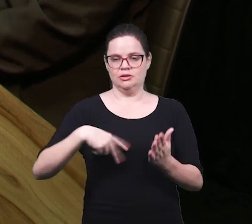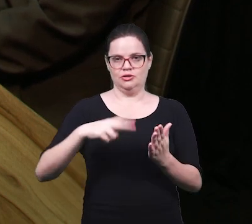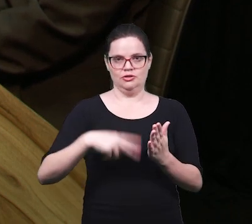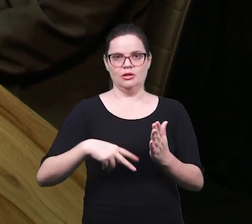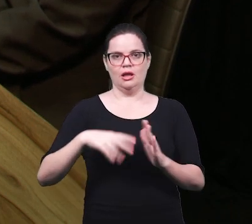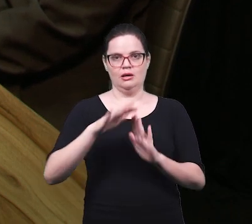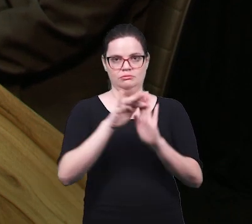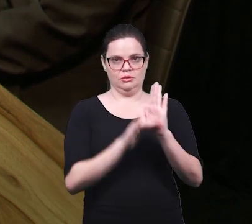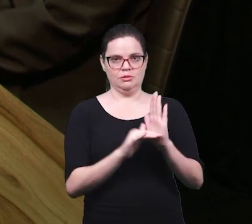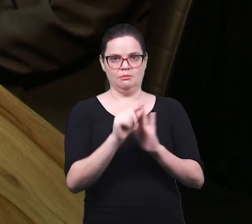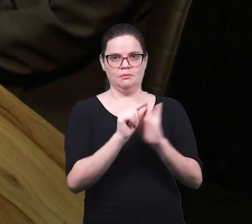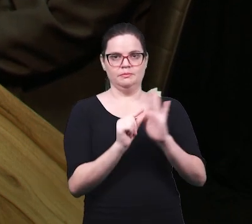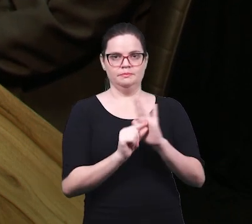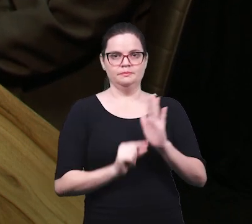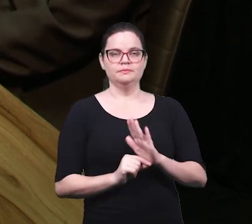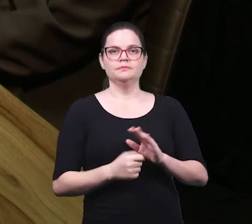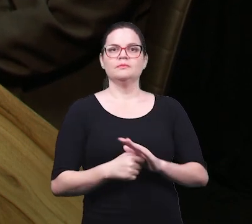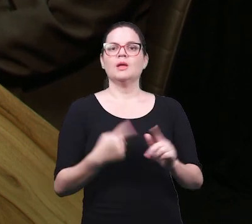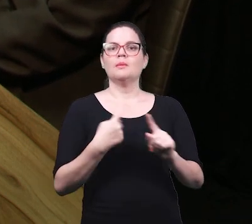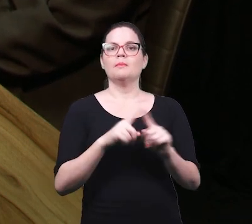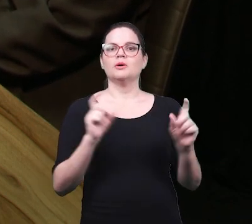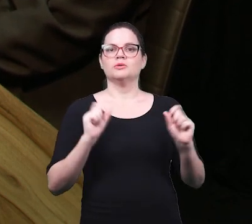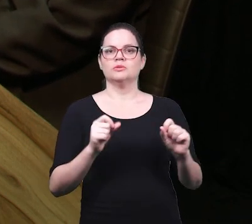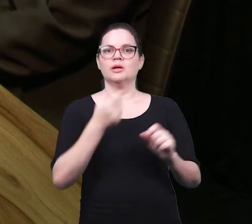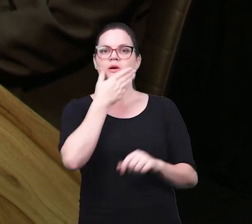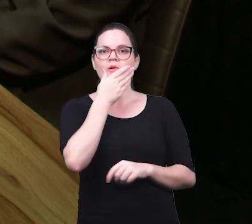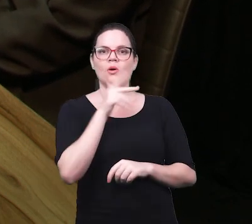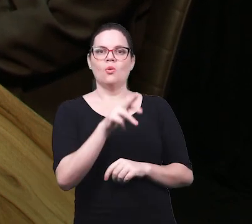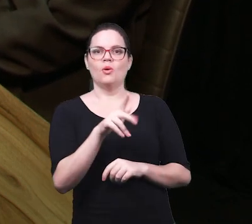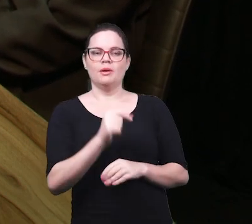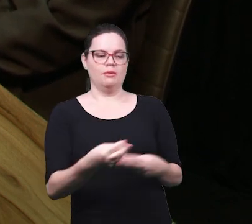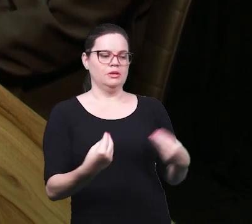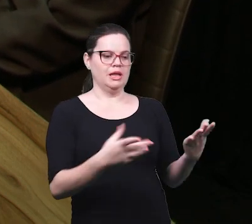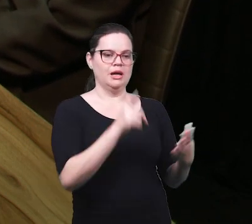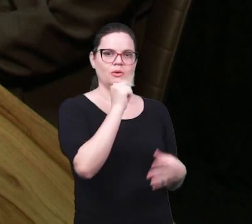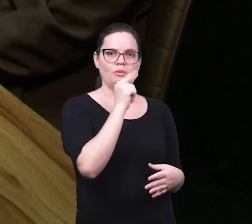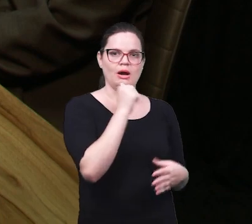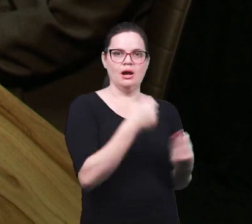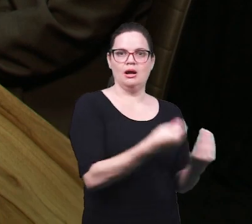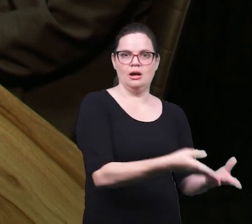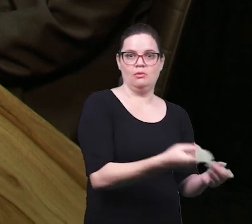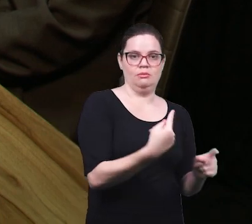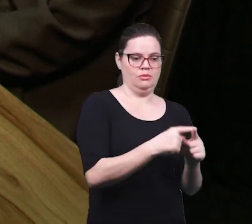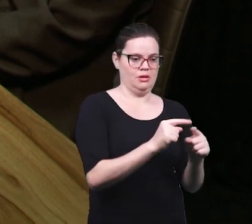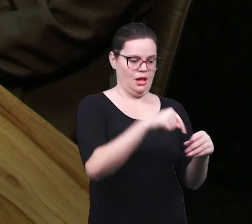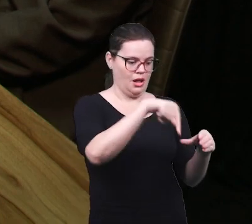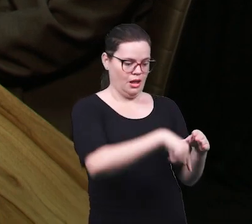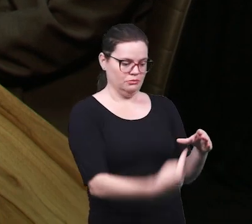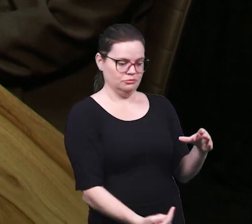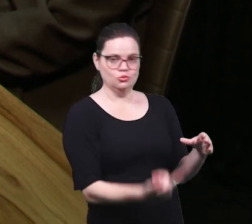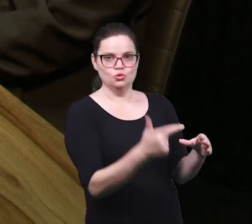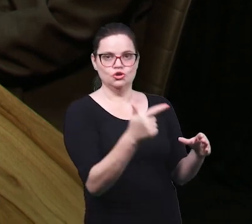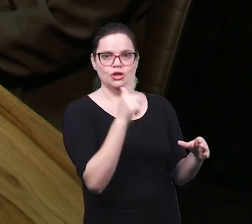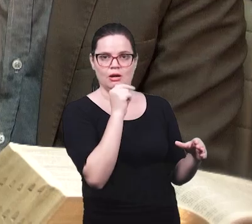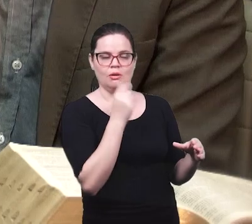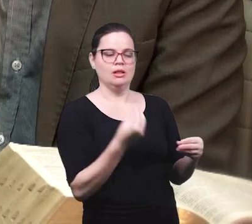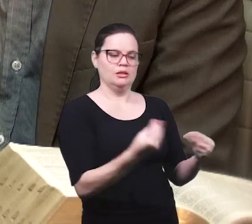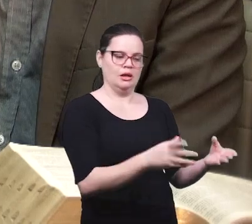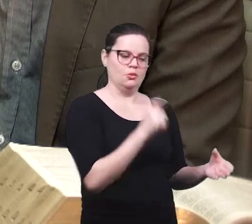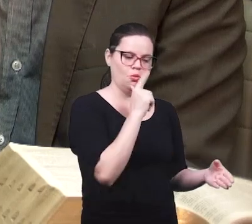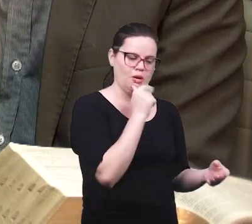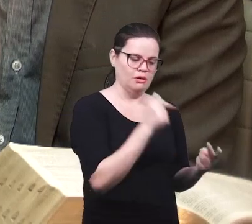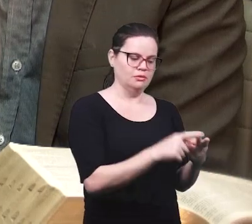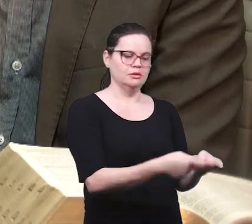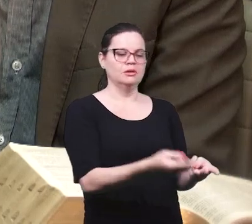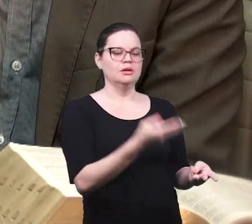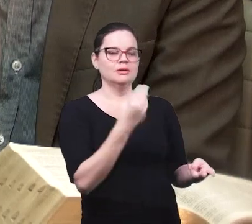vamos adiante, a palavra ela fala que os seus irmãos, eles deram água para ele dentro daquela cova, que ela não tinha água, levaram pão, mas em comum